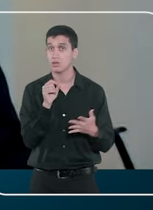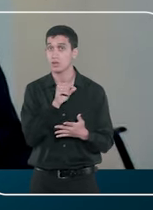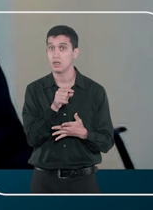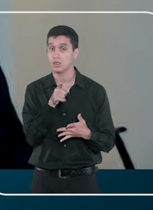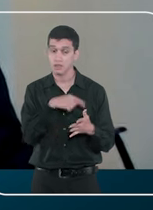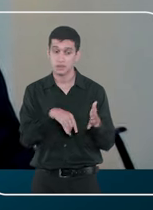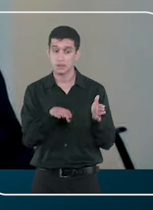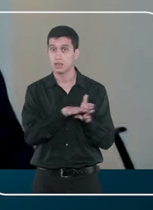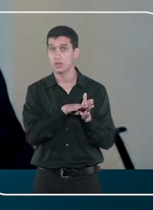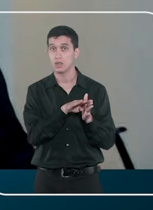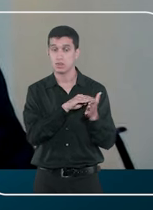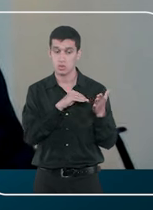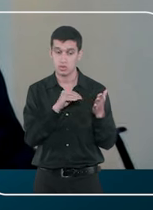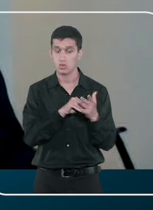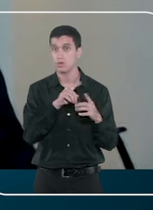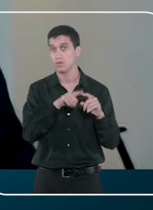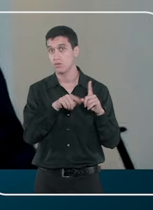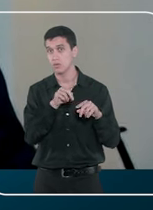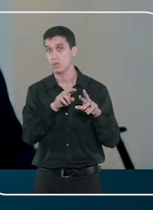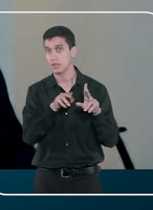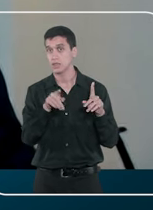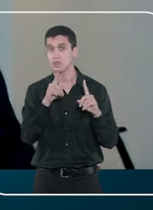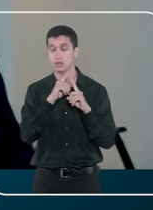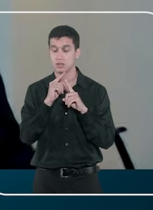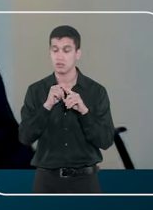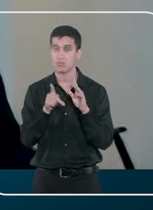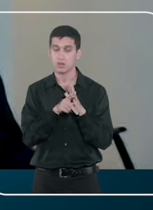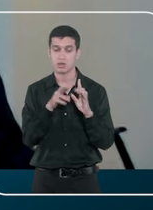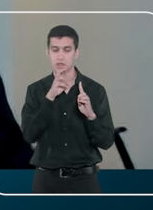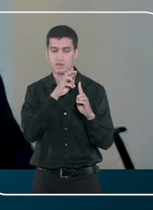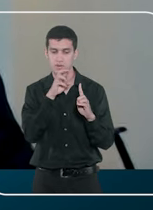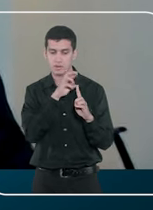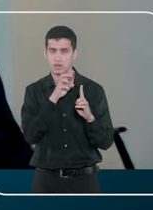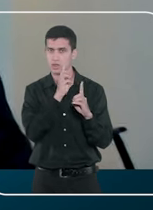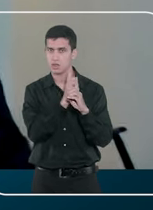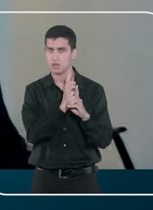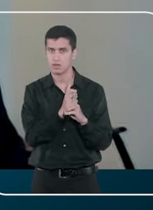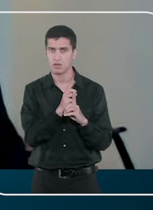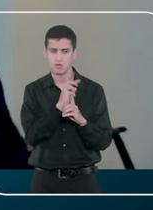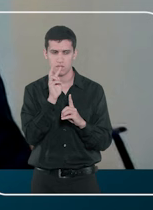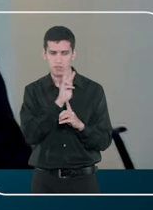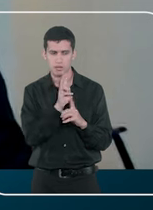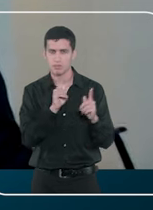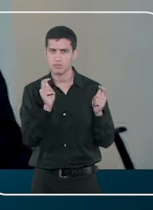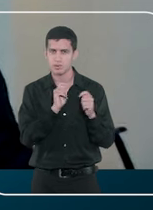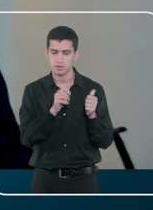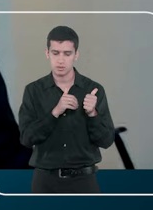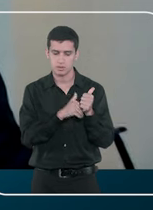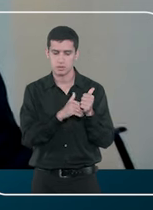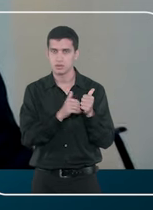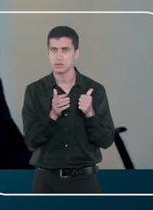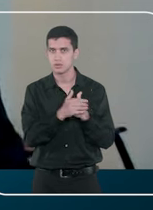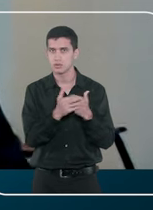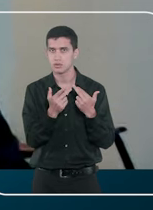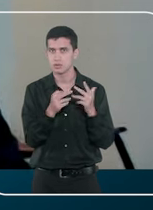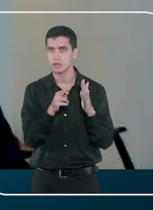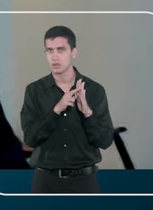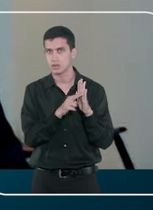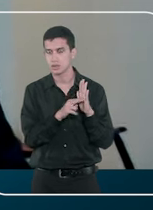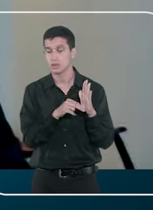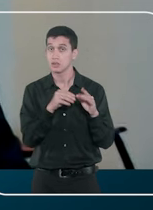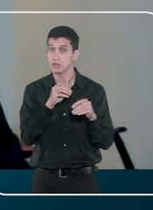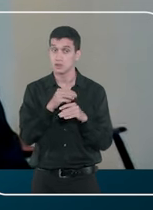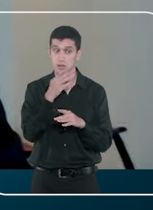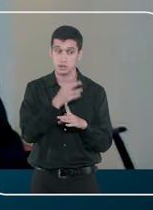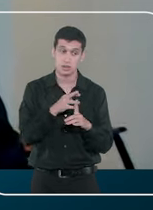acesso aos elementos da investigação, que observam caráter sigiloso, como regra, no caso